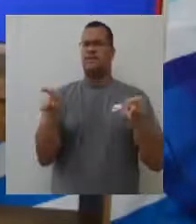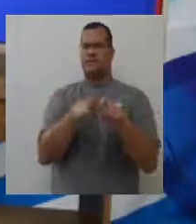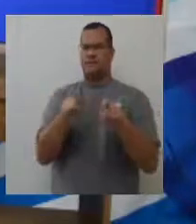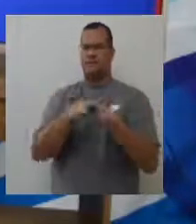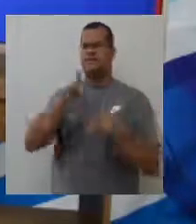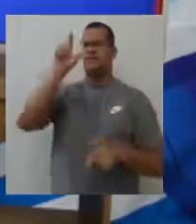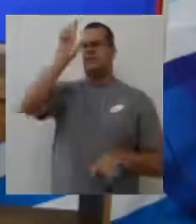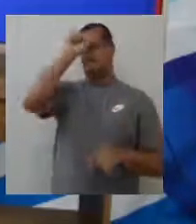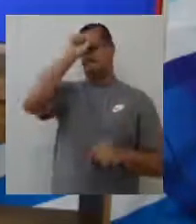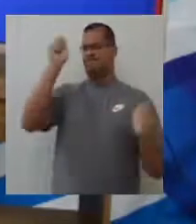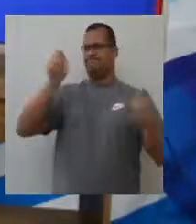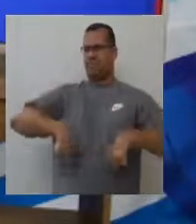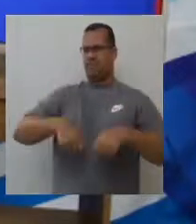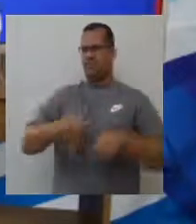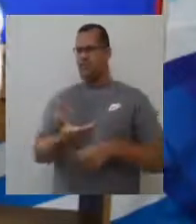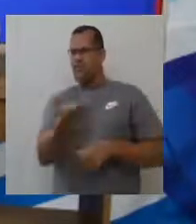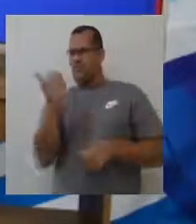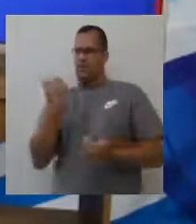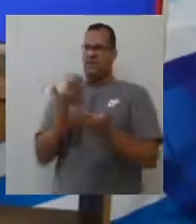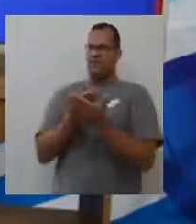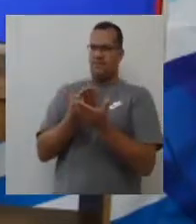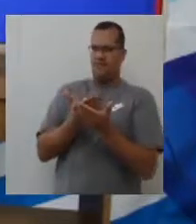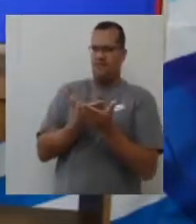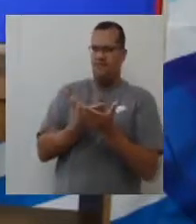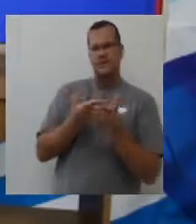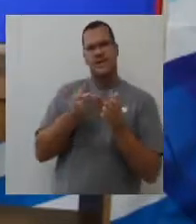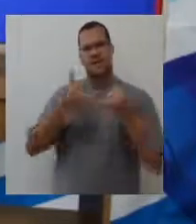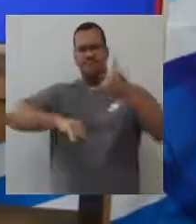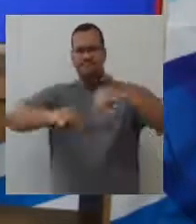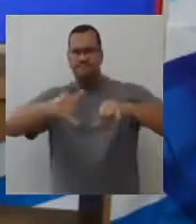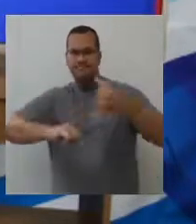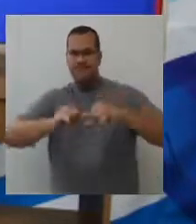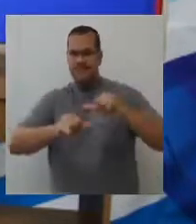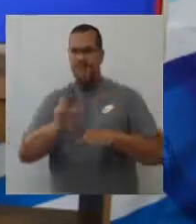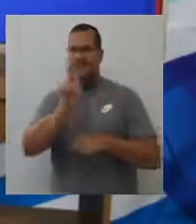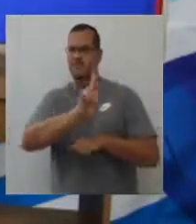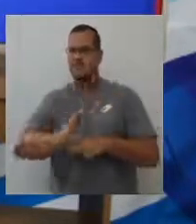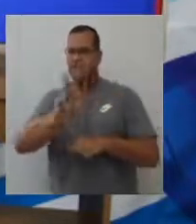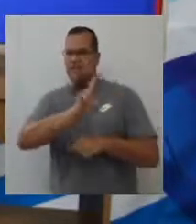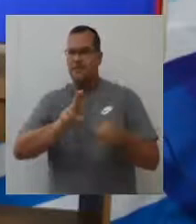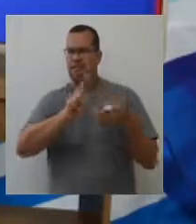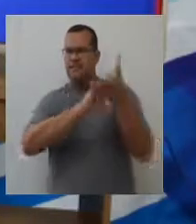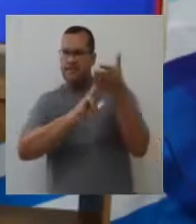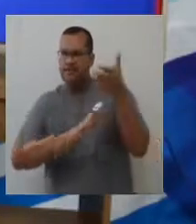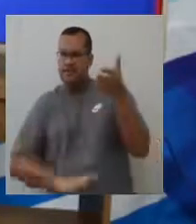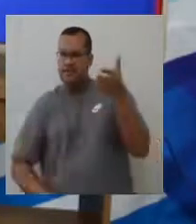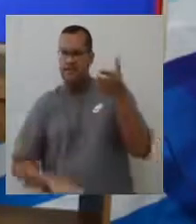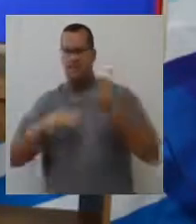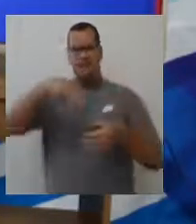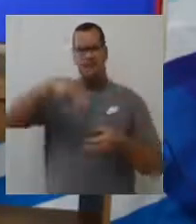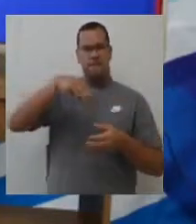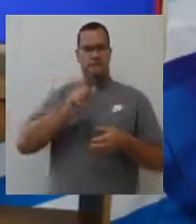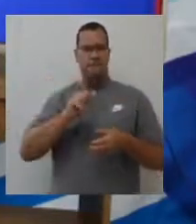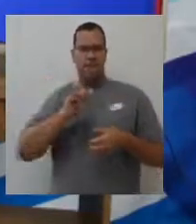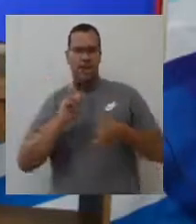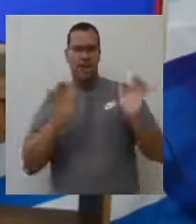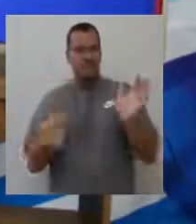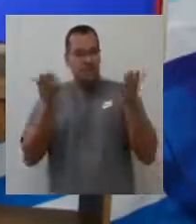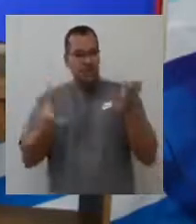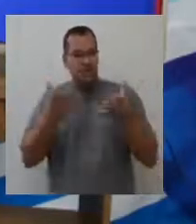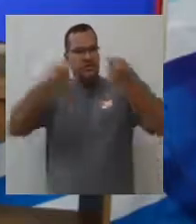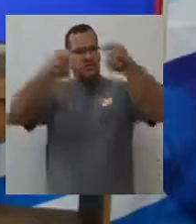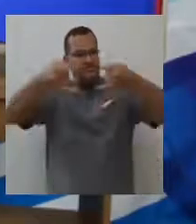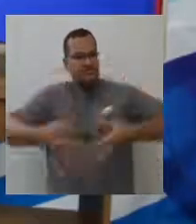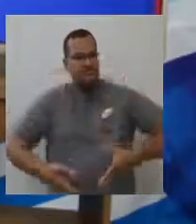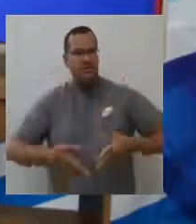aprender. Venha comigo hoje, a gente vai estudar química e vamos utilizar um método, tá? MAI, motivar,